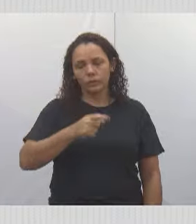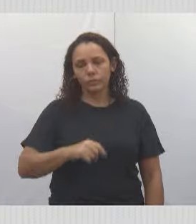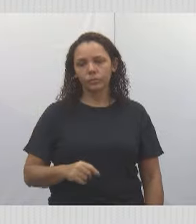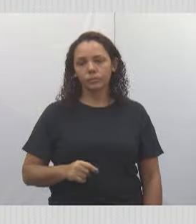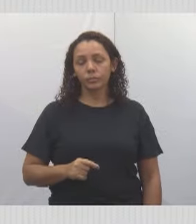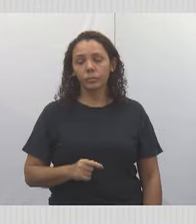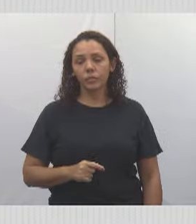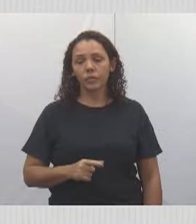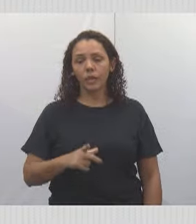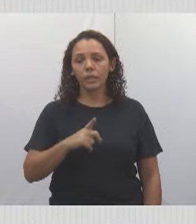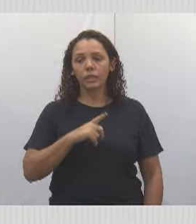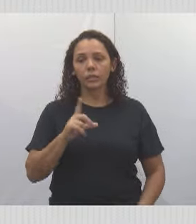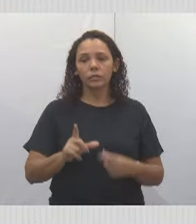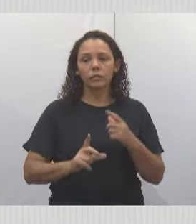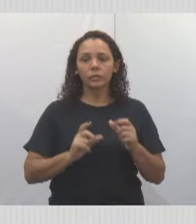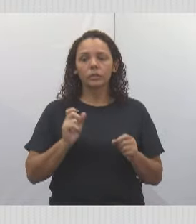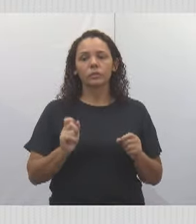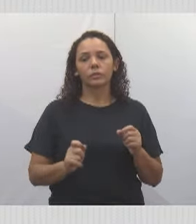Ordens judiciais, tivemos, então,